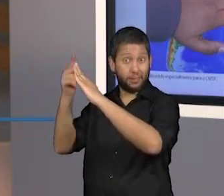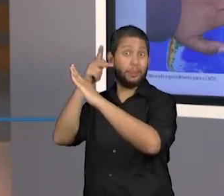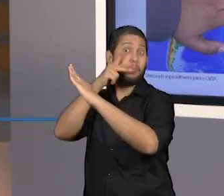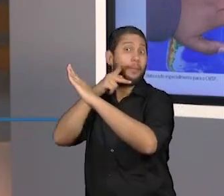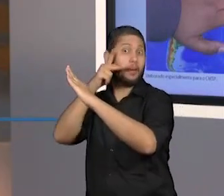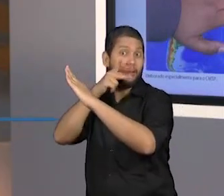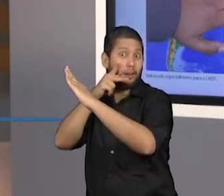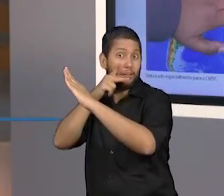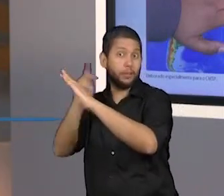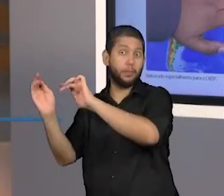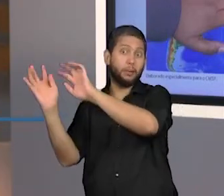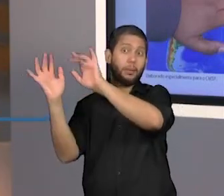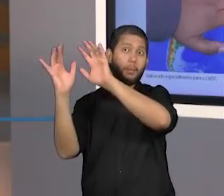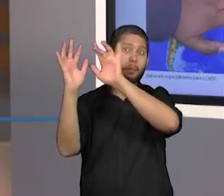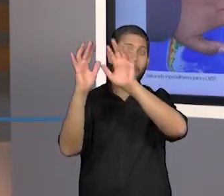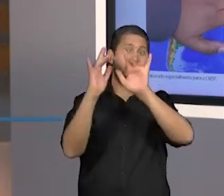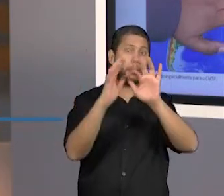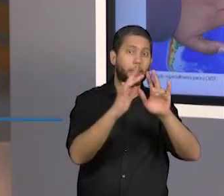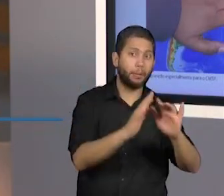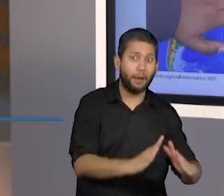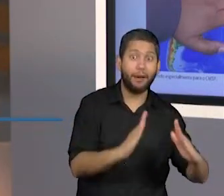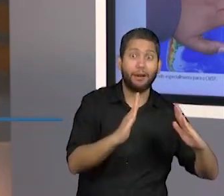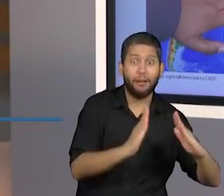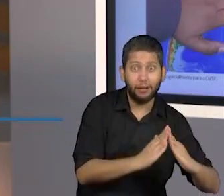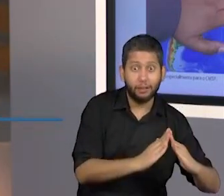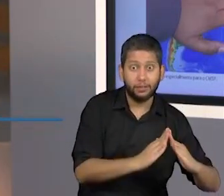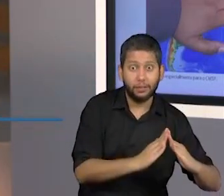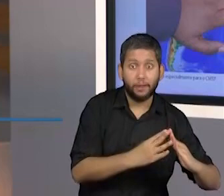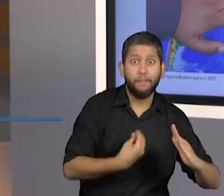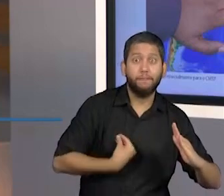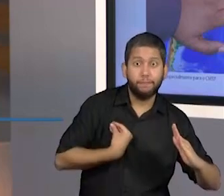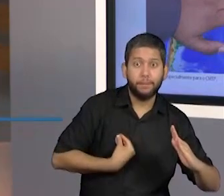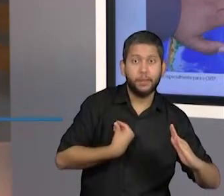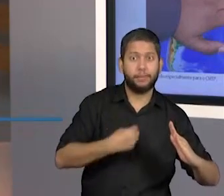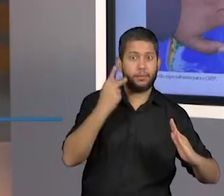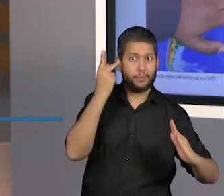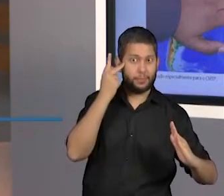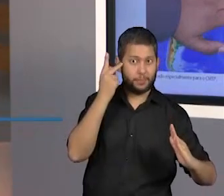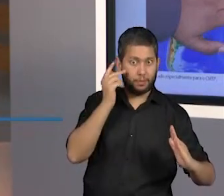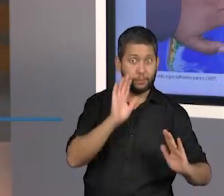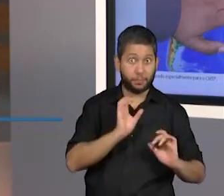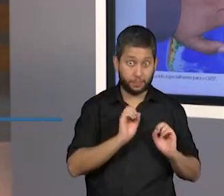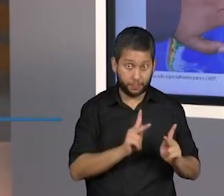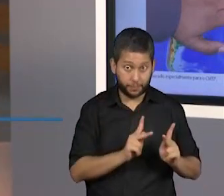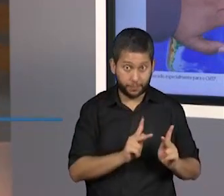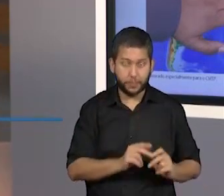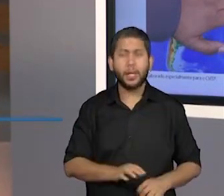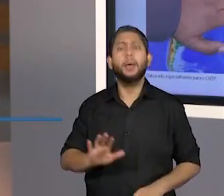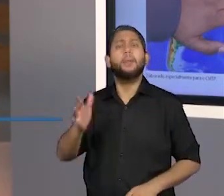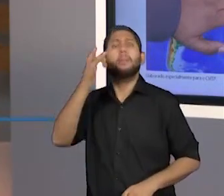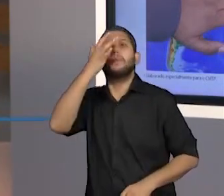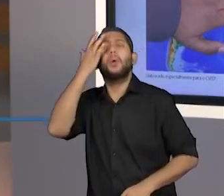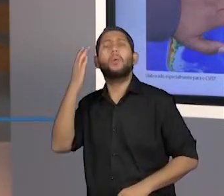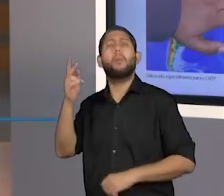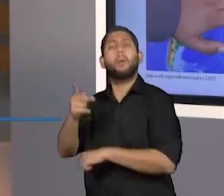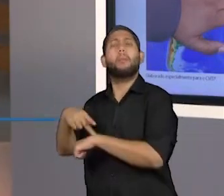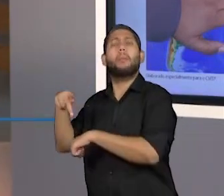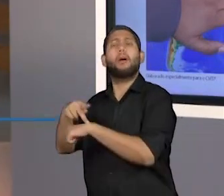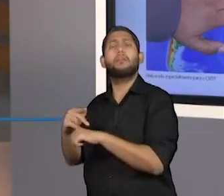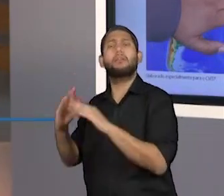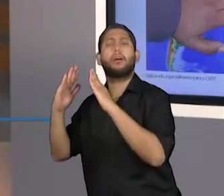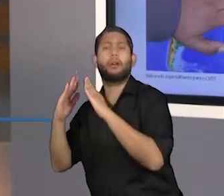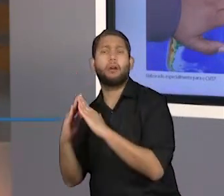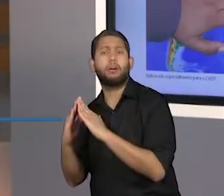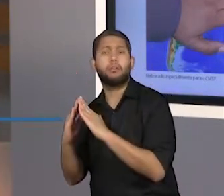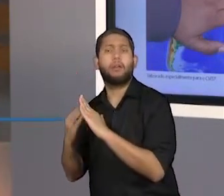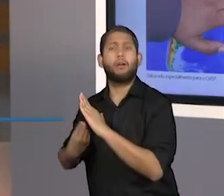É diferente quando eu vou fazer um passeio ou quando eu vou morar, fixar moradia.